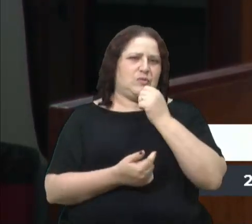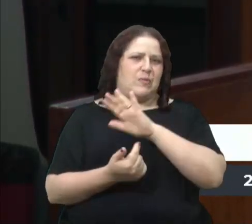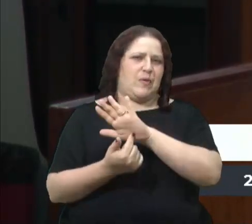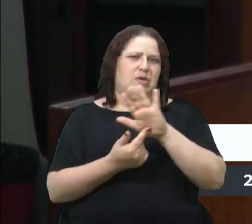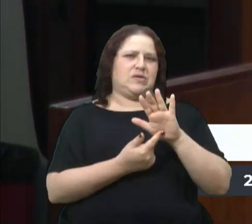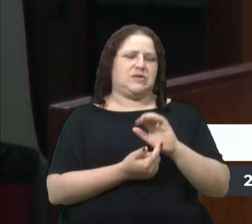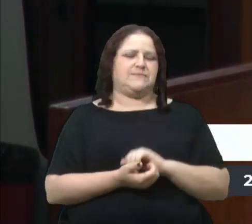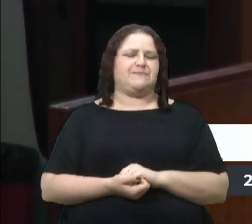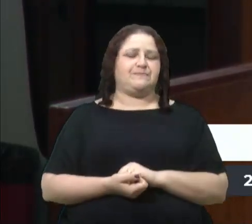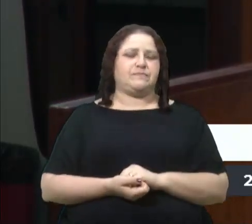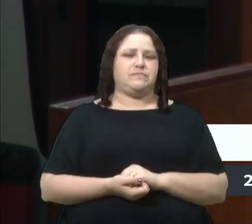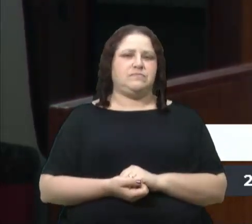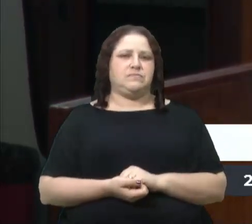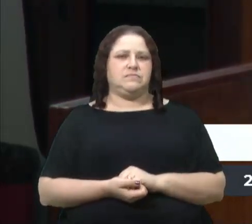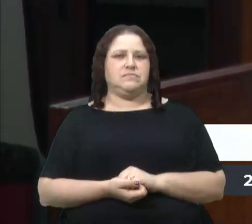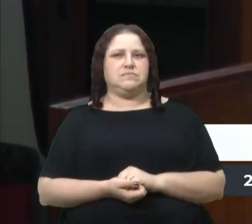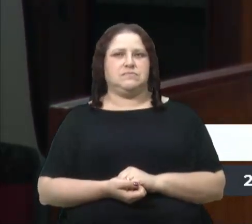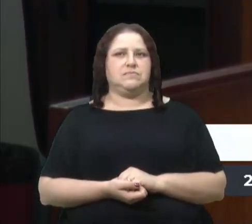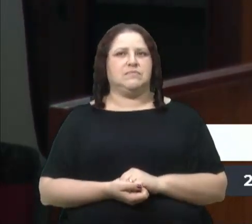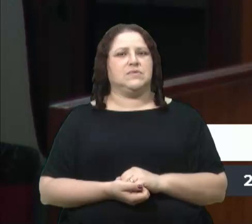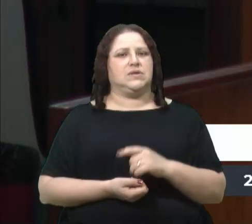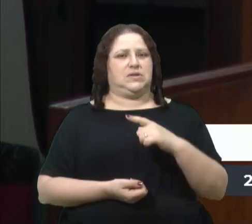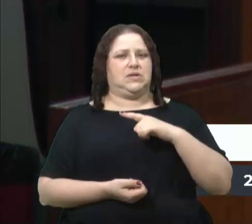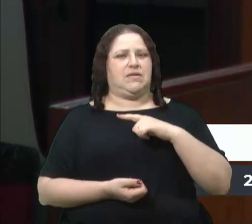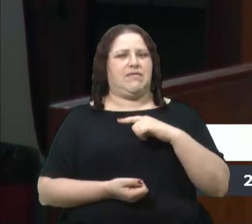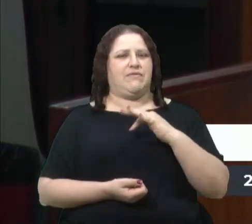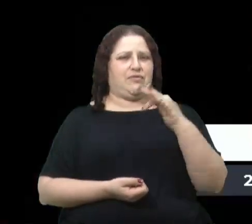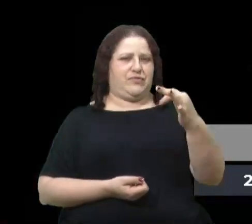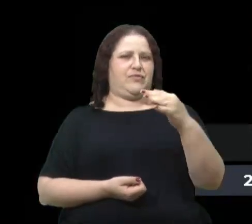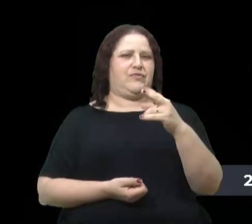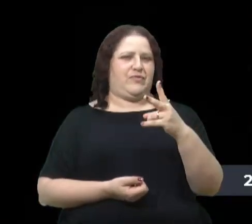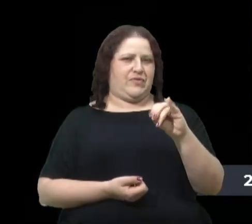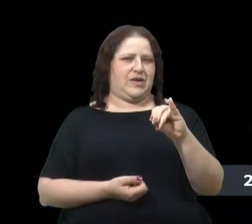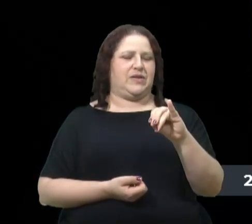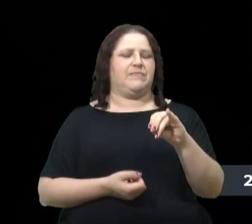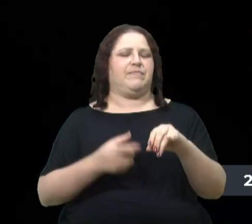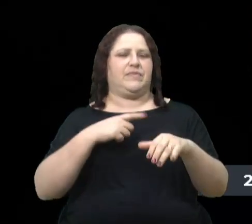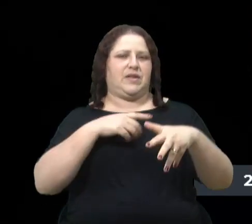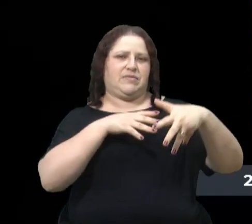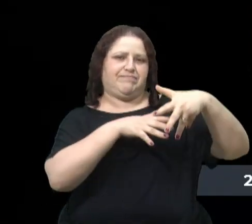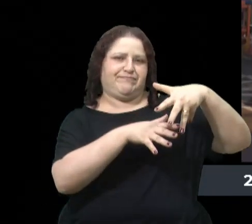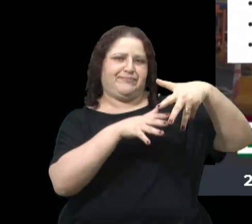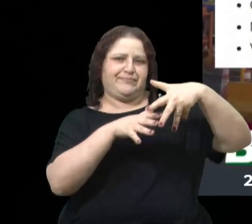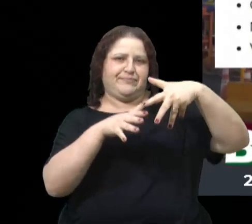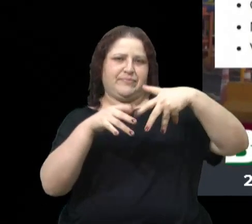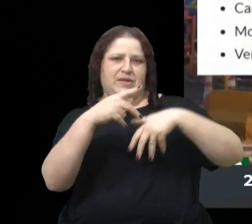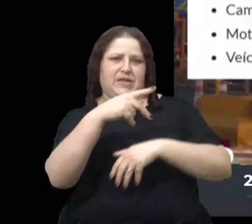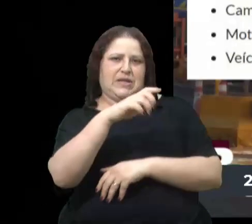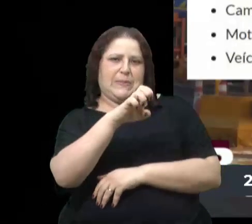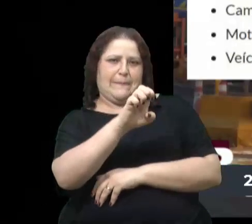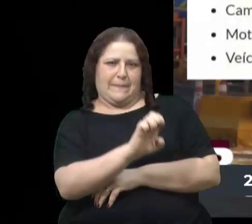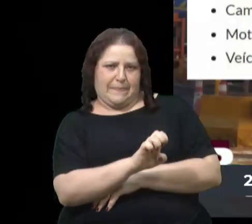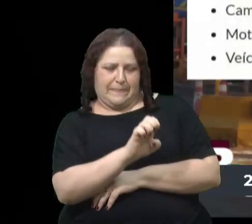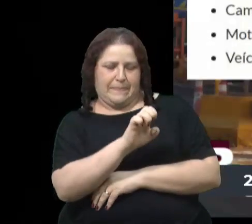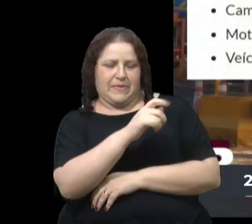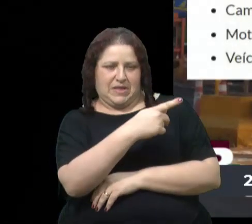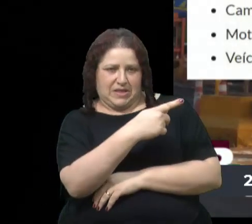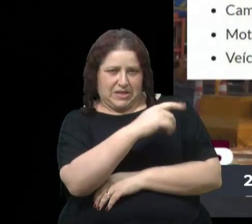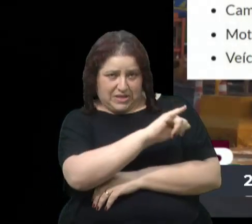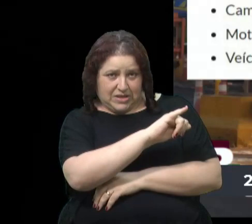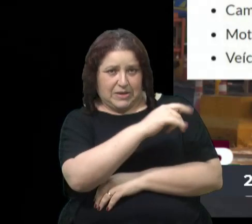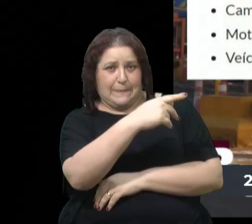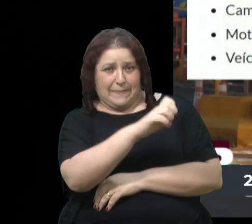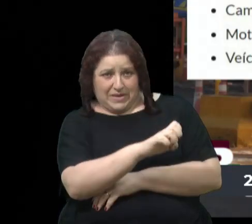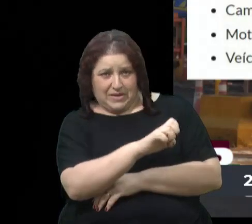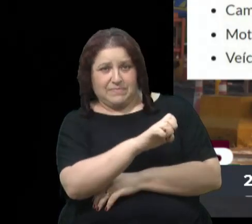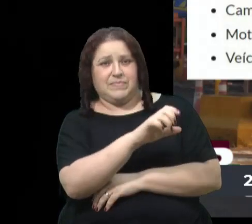ali. Tá? Ainda temos para acontecer a praça de IP, 6,89. Isso valores de